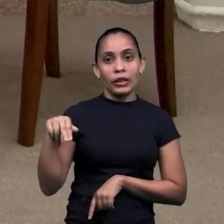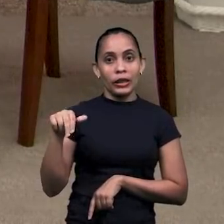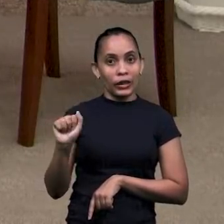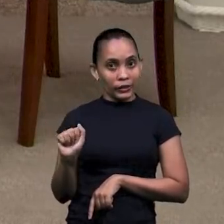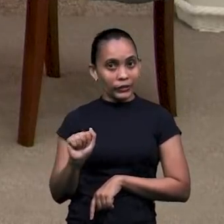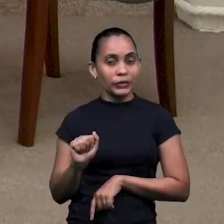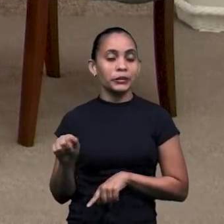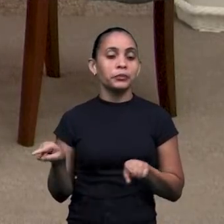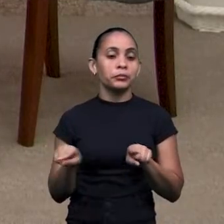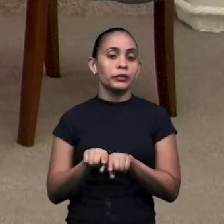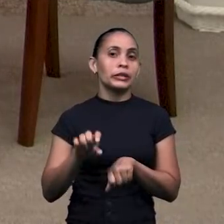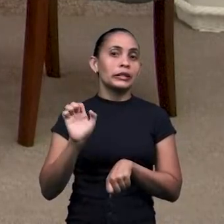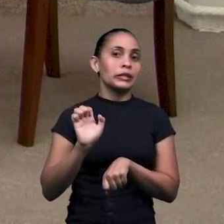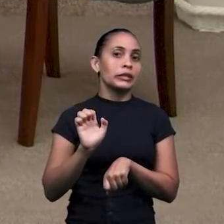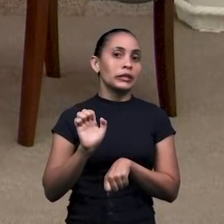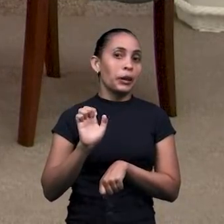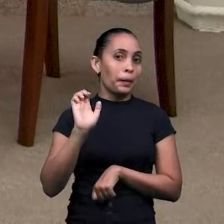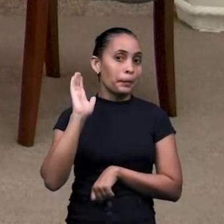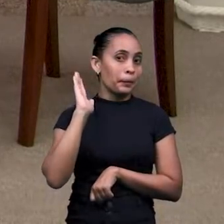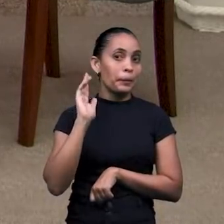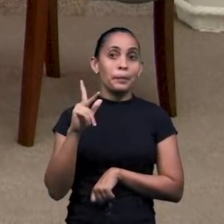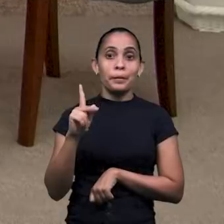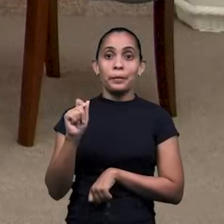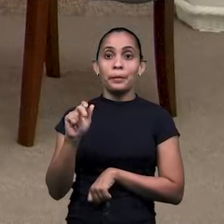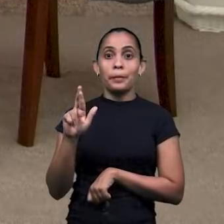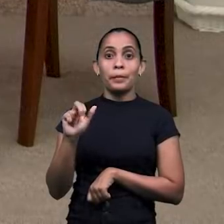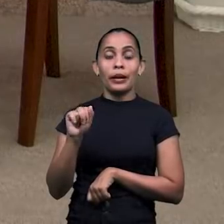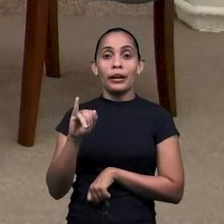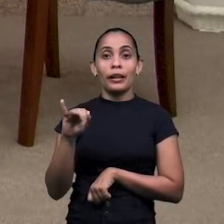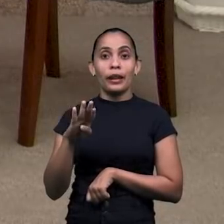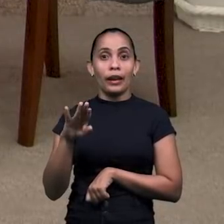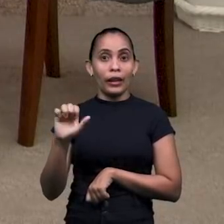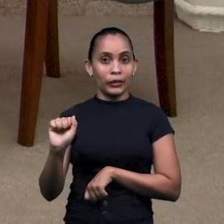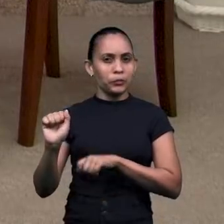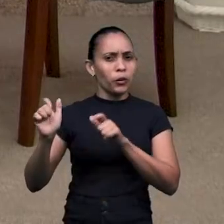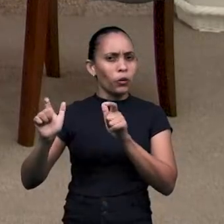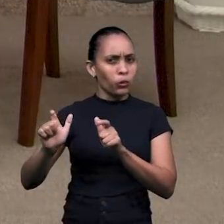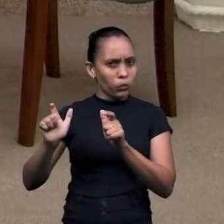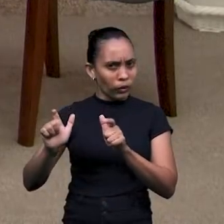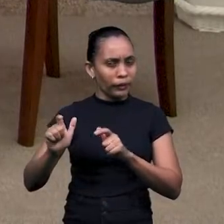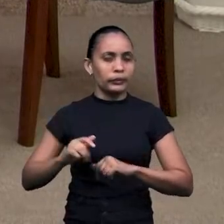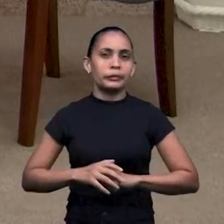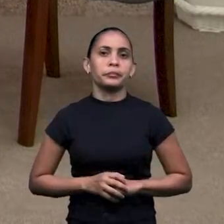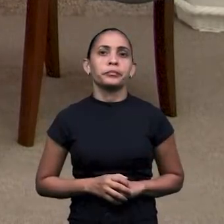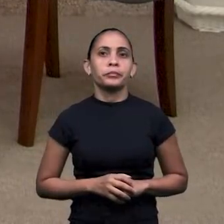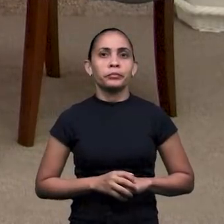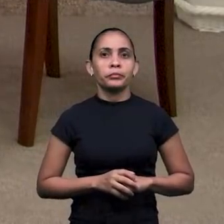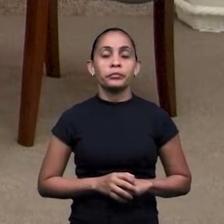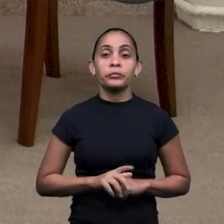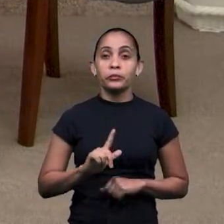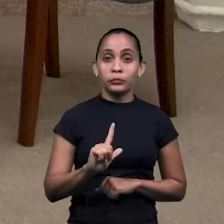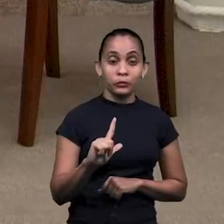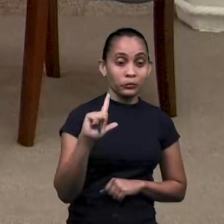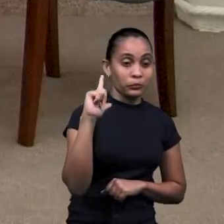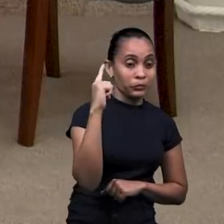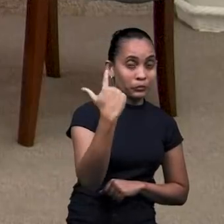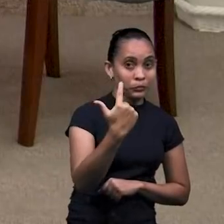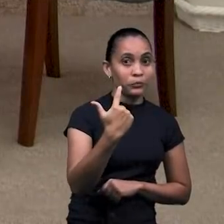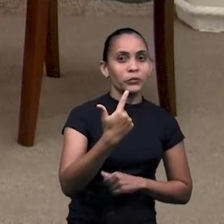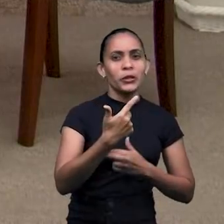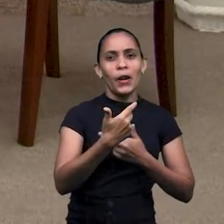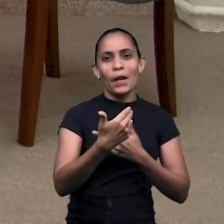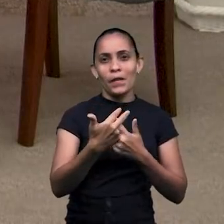Vitória Silva, de Bahia, da Paraíba, da adolescente Júlia Ubner, de Uruará, do